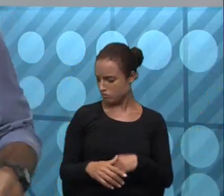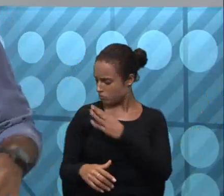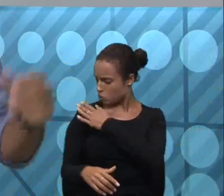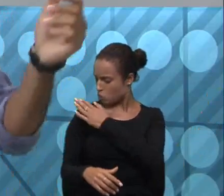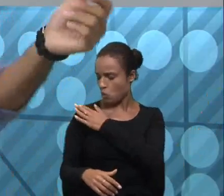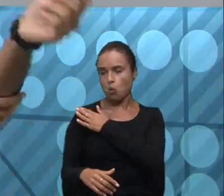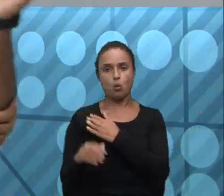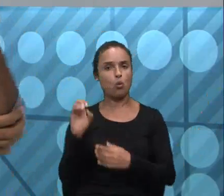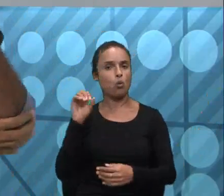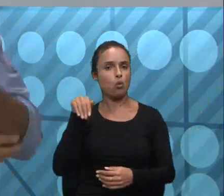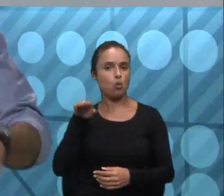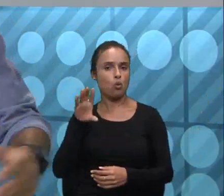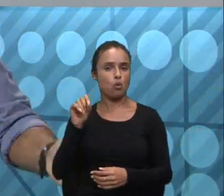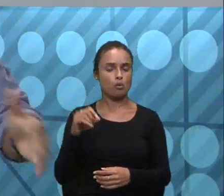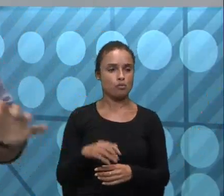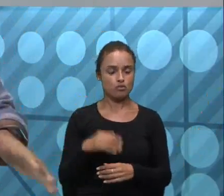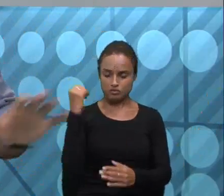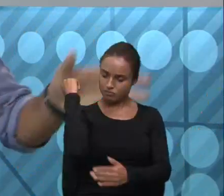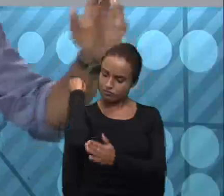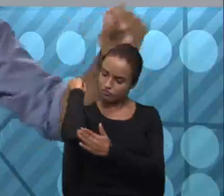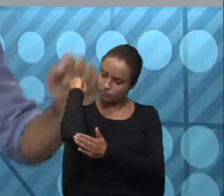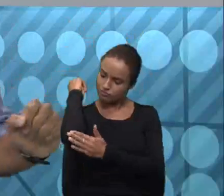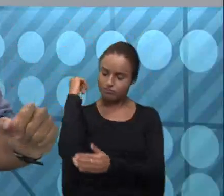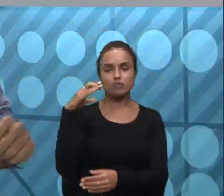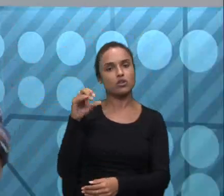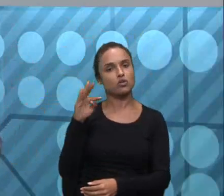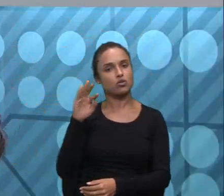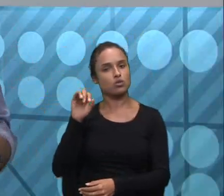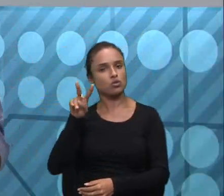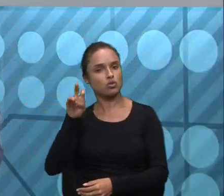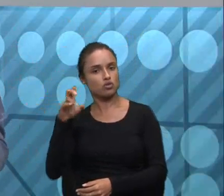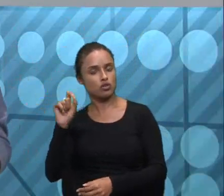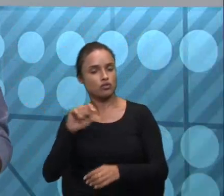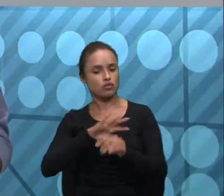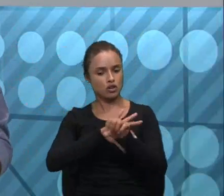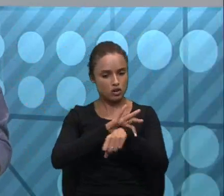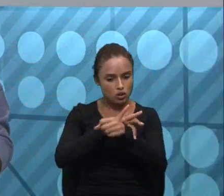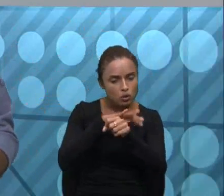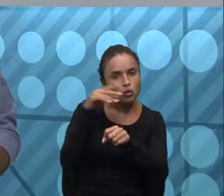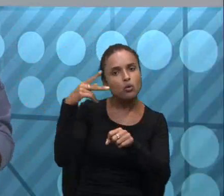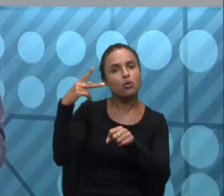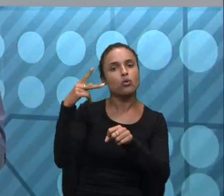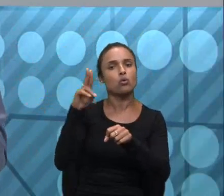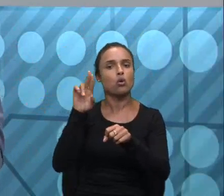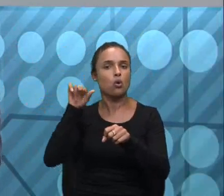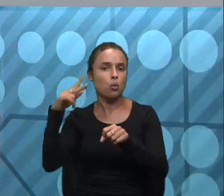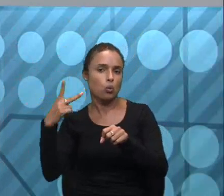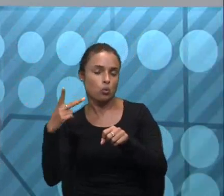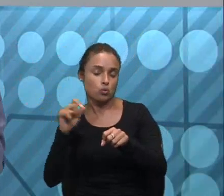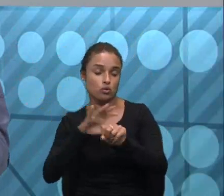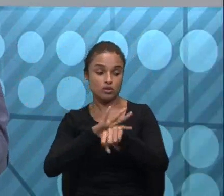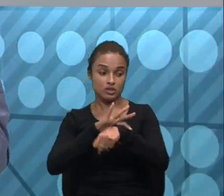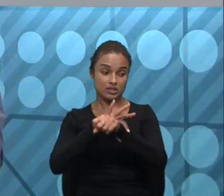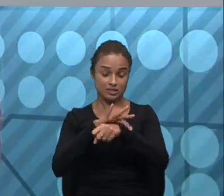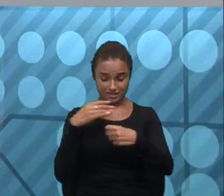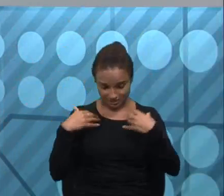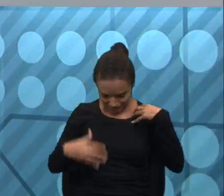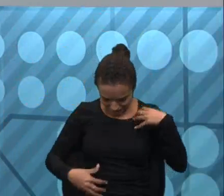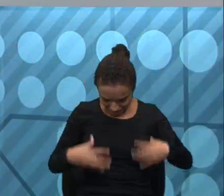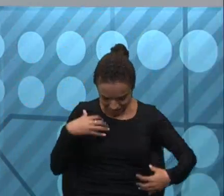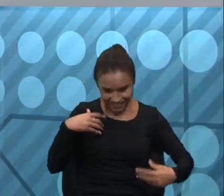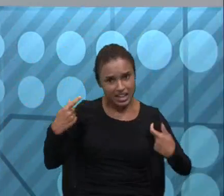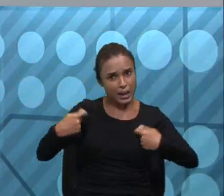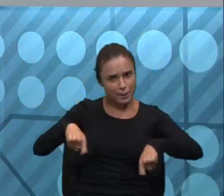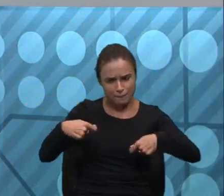mas membro superior pode ser o cotovelo, membro superior pode ser o punho. Quem? Tá certo? Então, na anatomia, pessoal, a gente tem que ser um